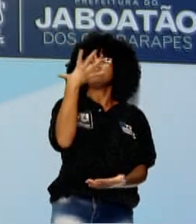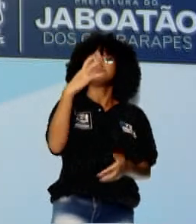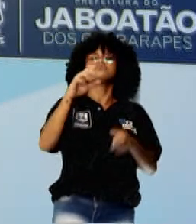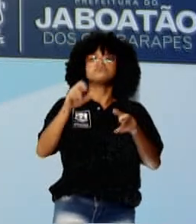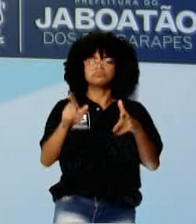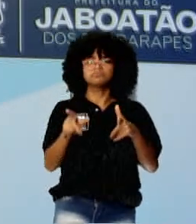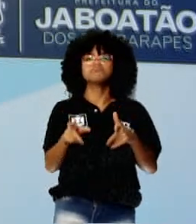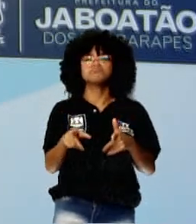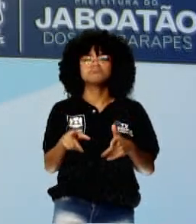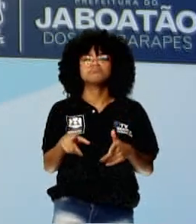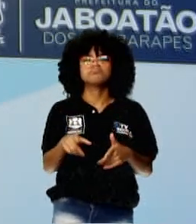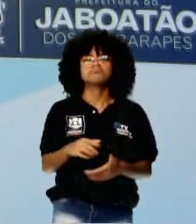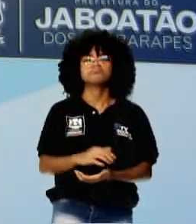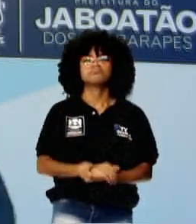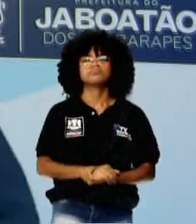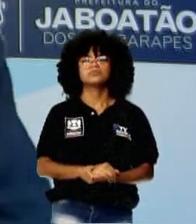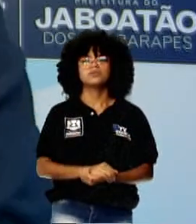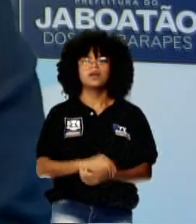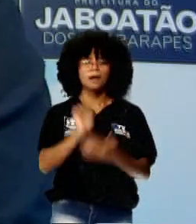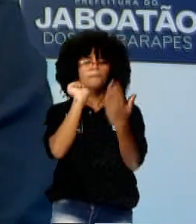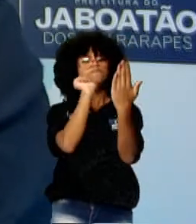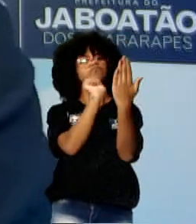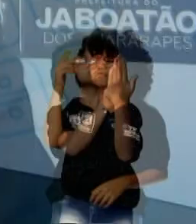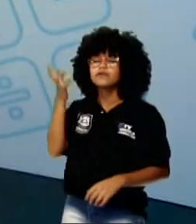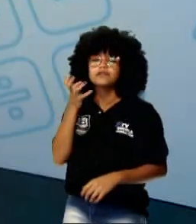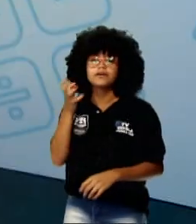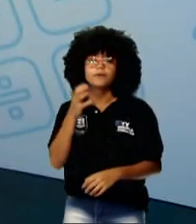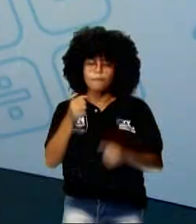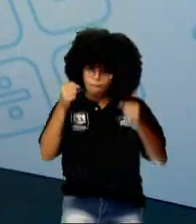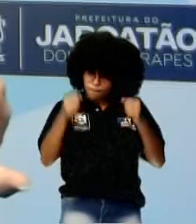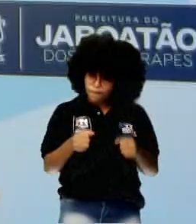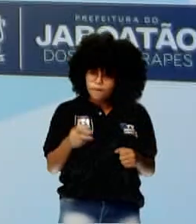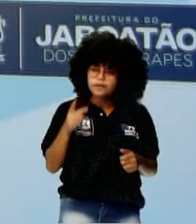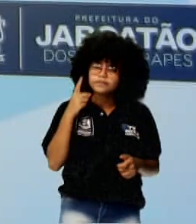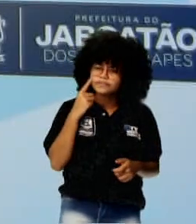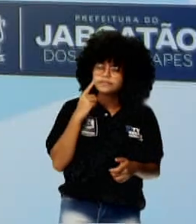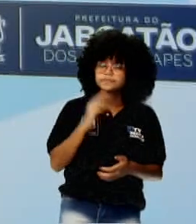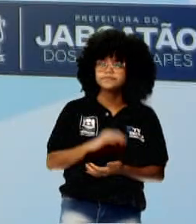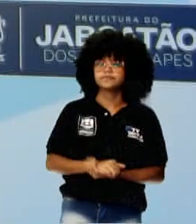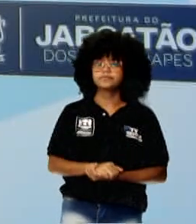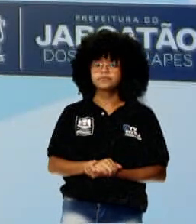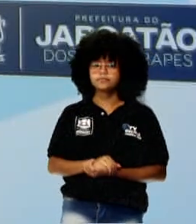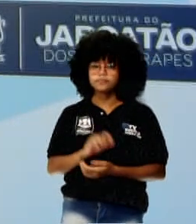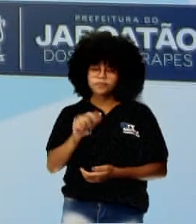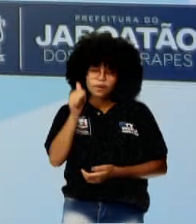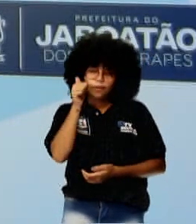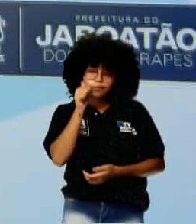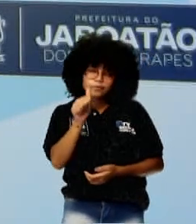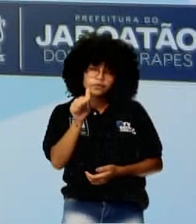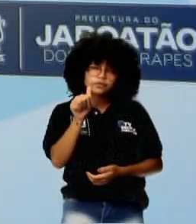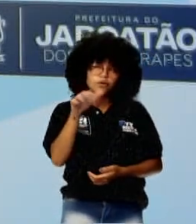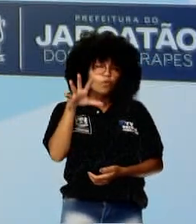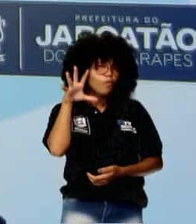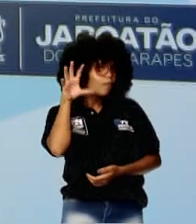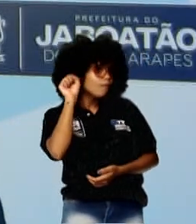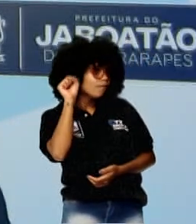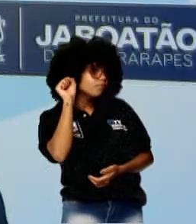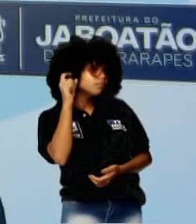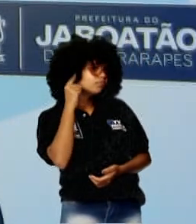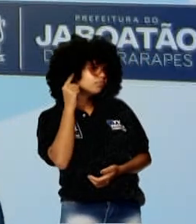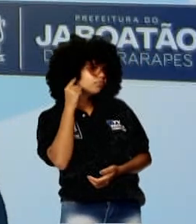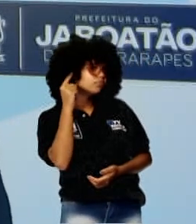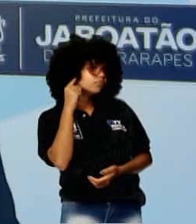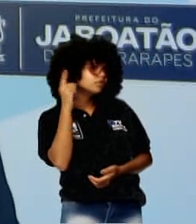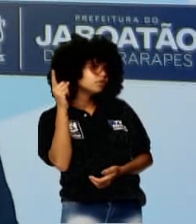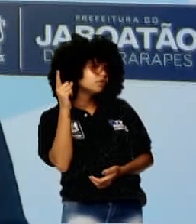aparência. E então chegou batendo na porta. Branca de Neve, vaidosa, menina, moça, na